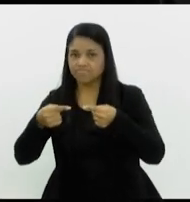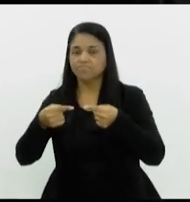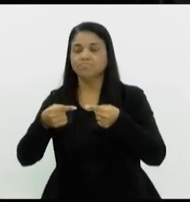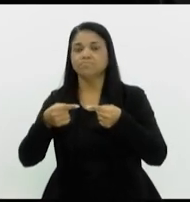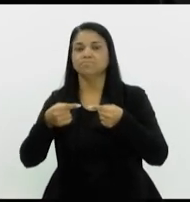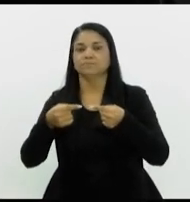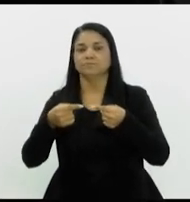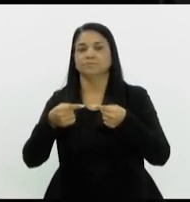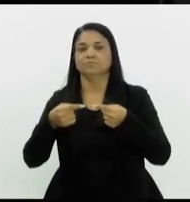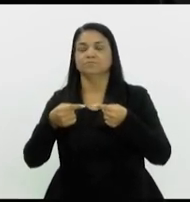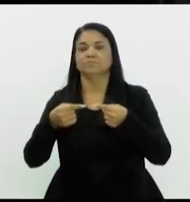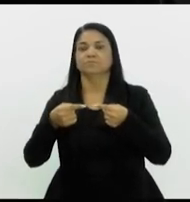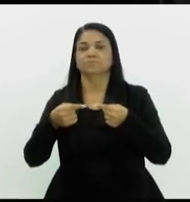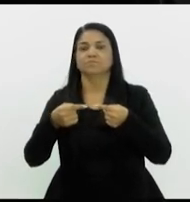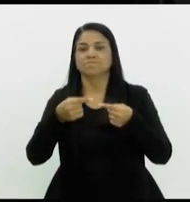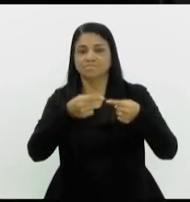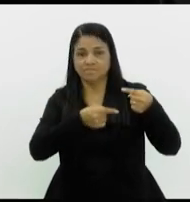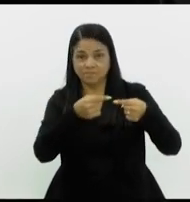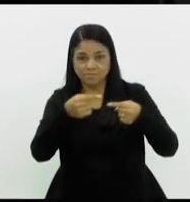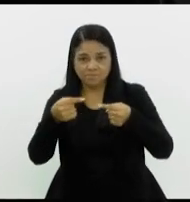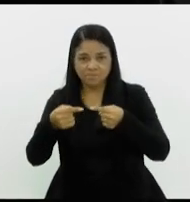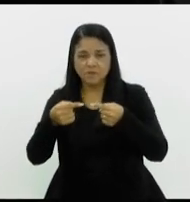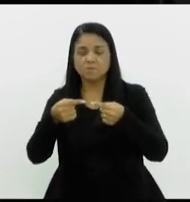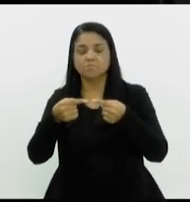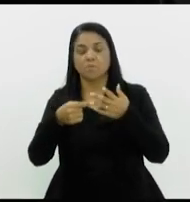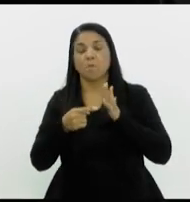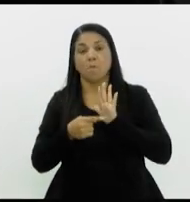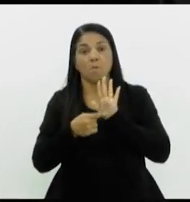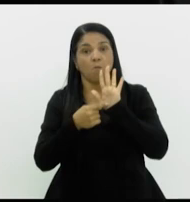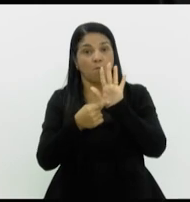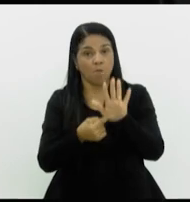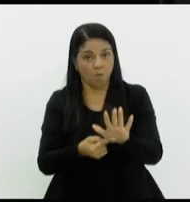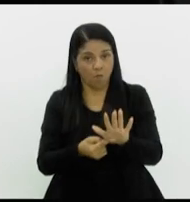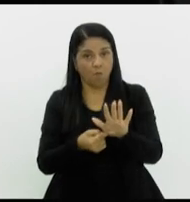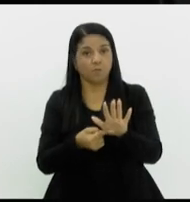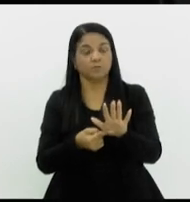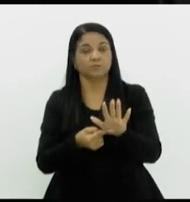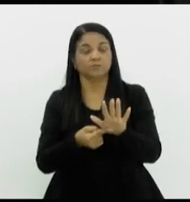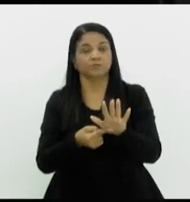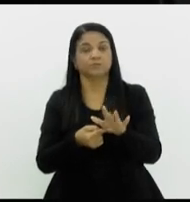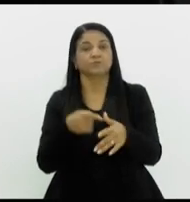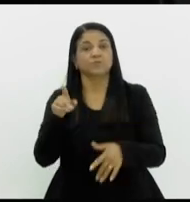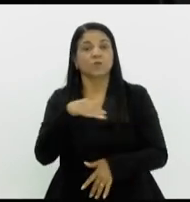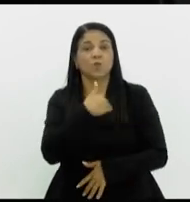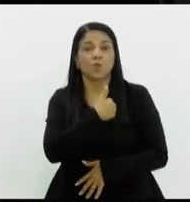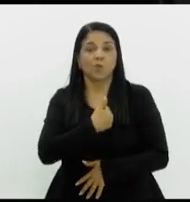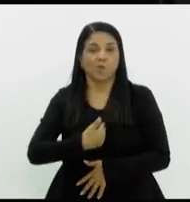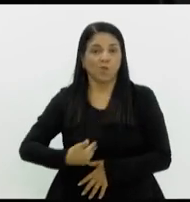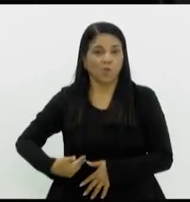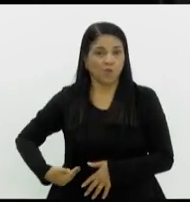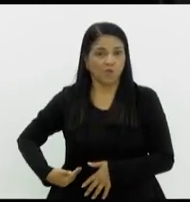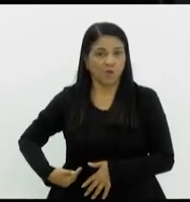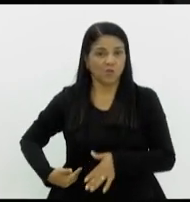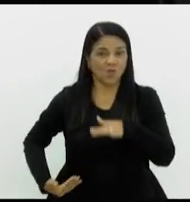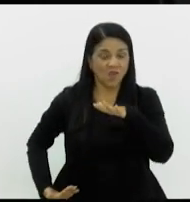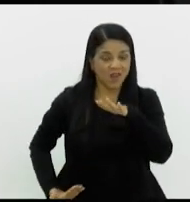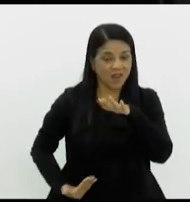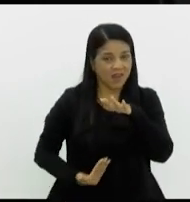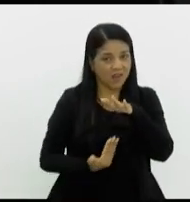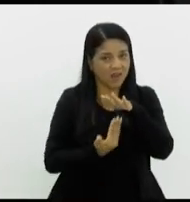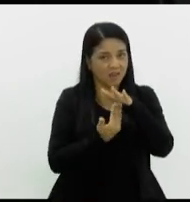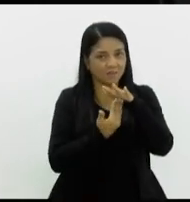também façamos esse apontamento, o governo estipulou um limite mínimo